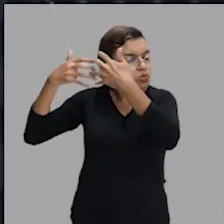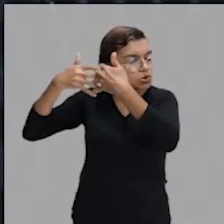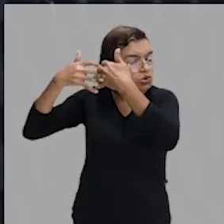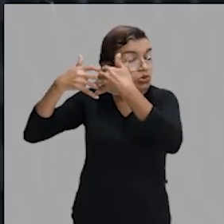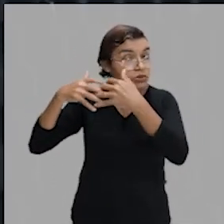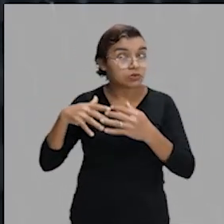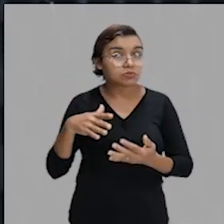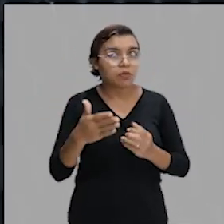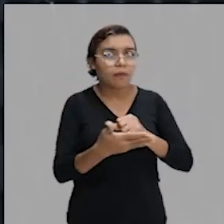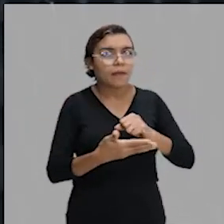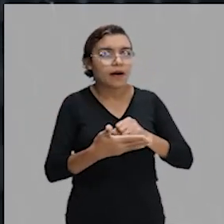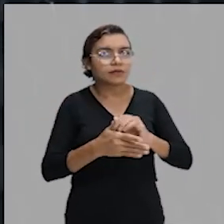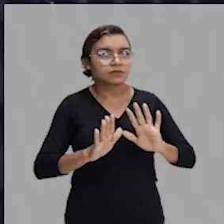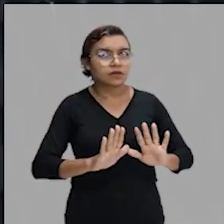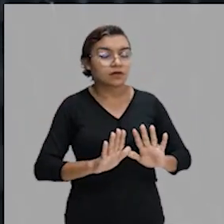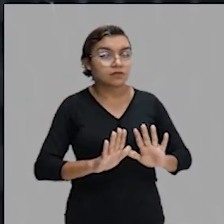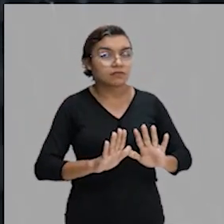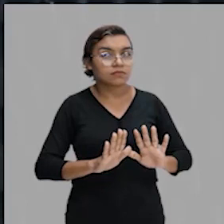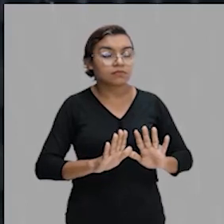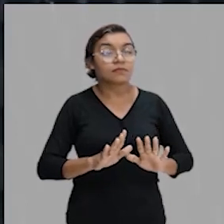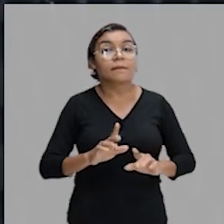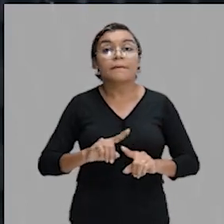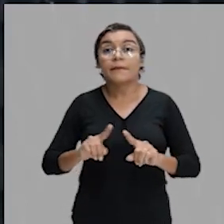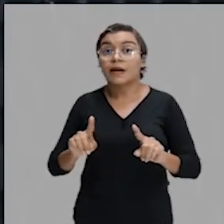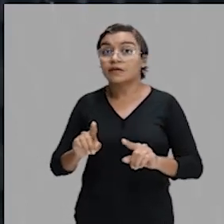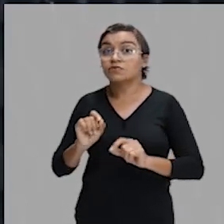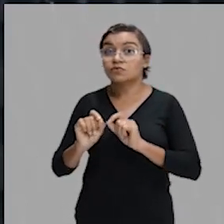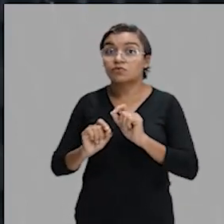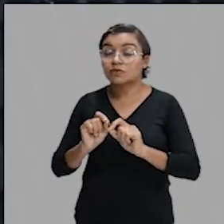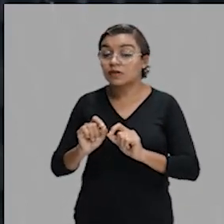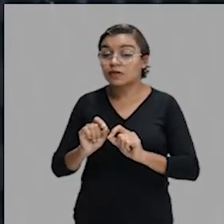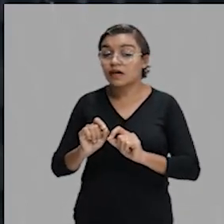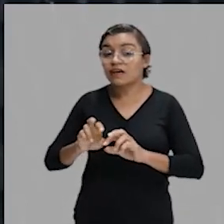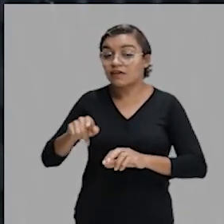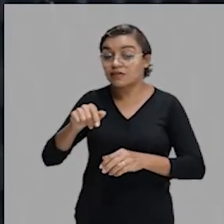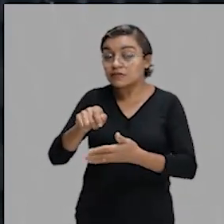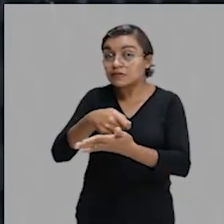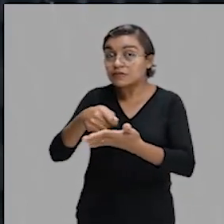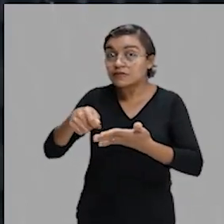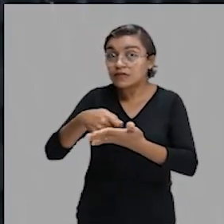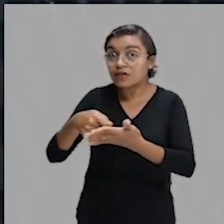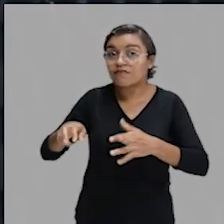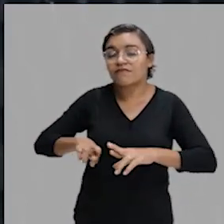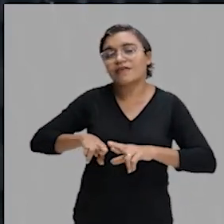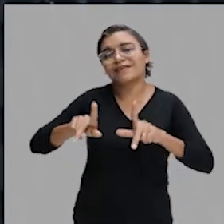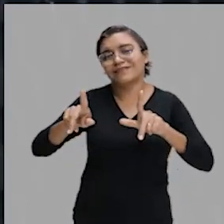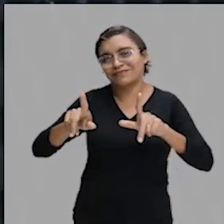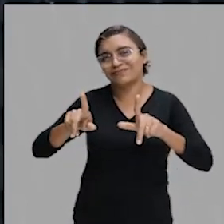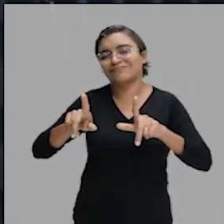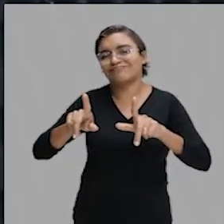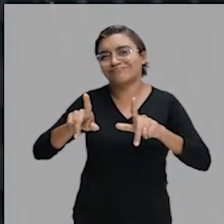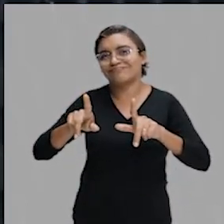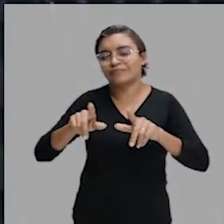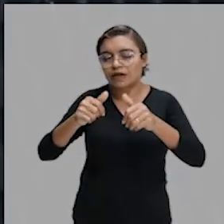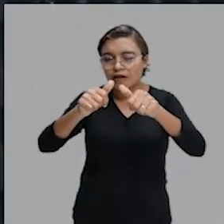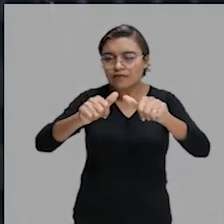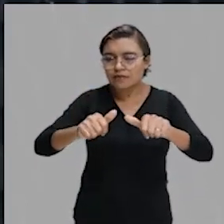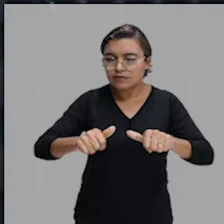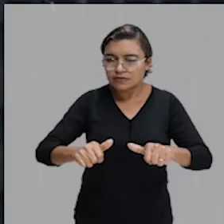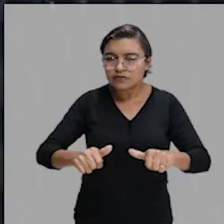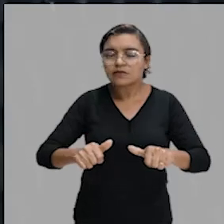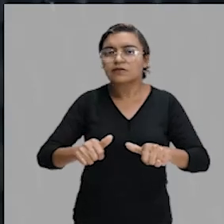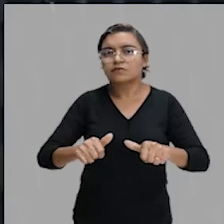é mortal, Sócrates é homem, Sócrates é mortal. Lembra? Mas não está escrito desta forma. Está escrito de uma outra forma. Analisando